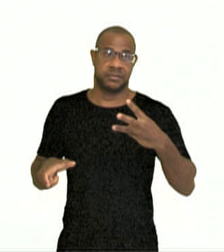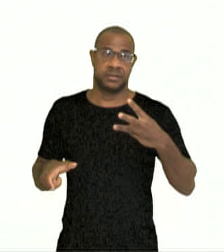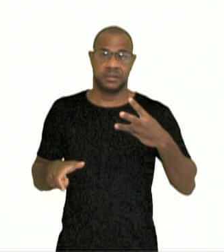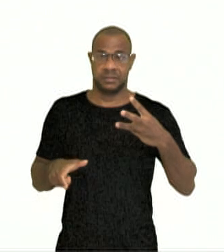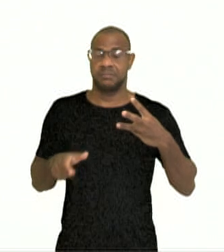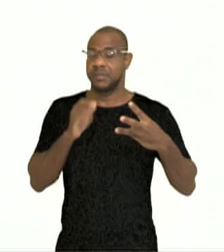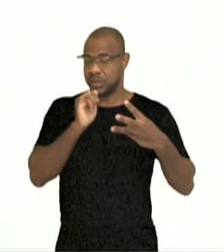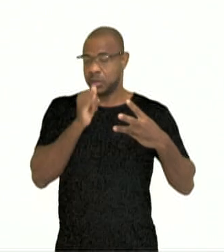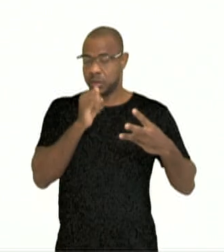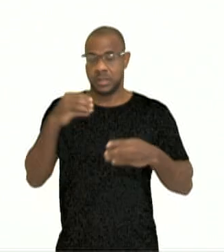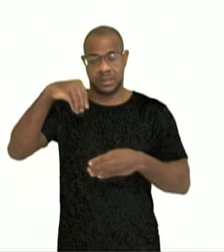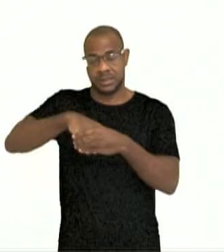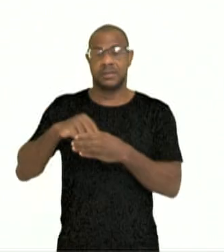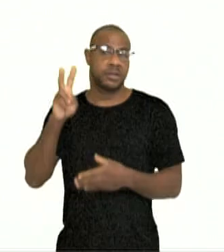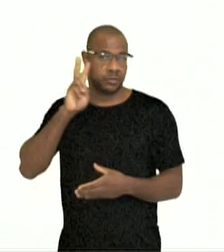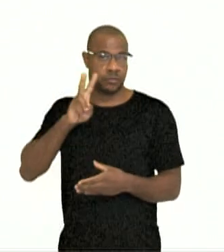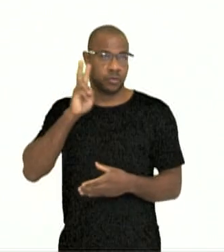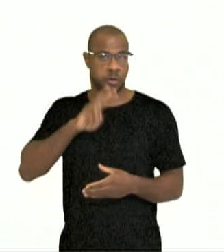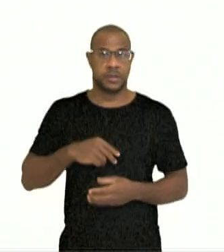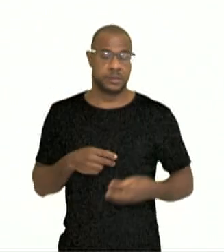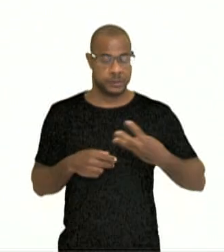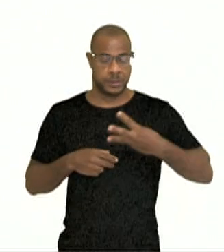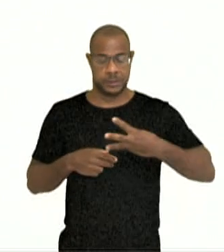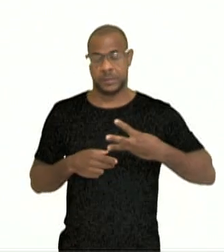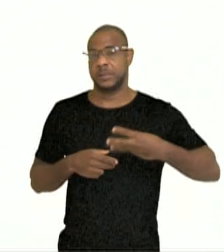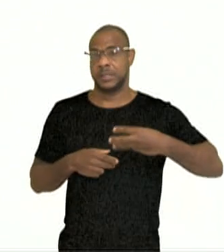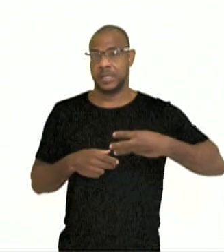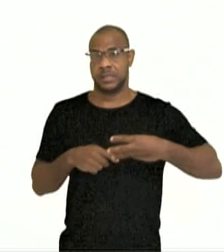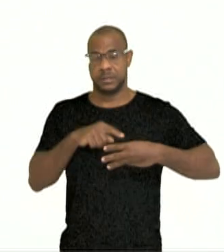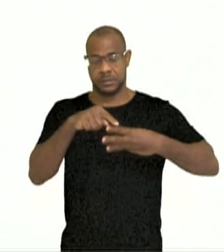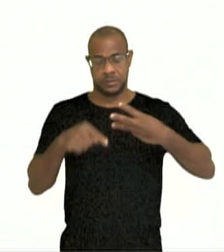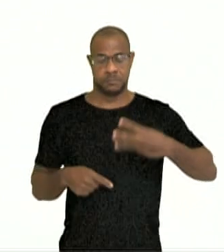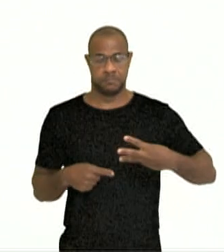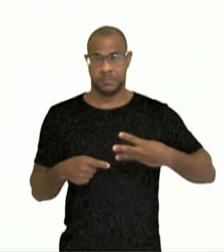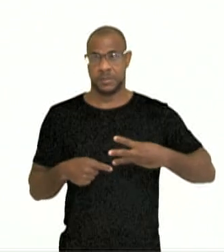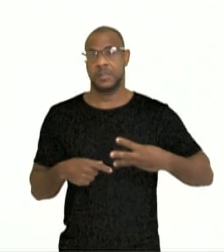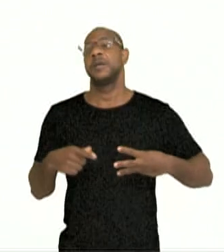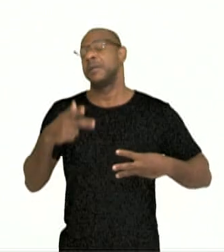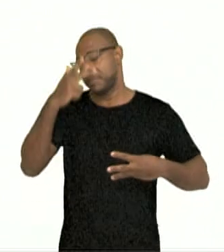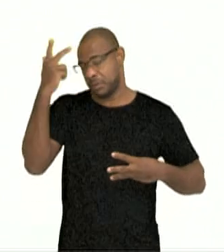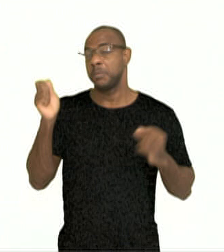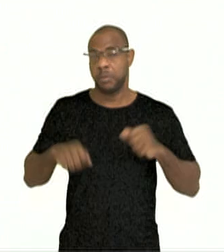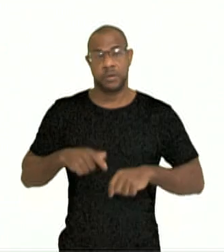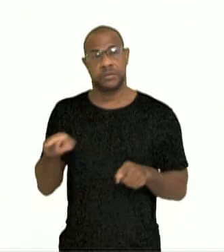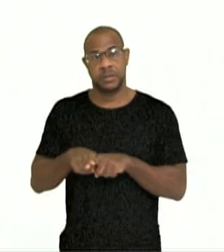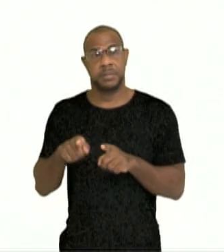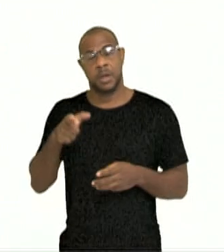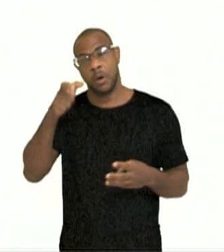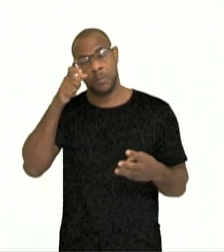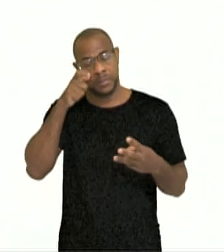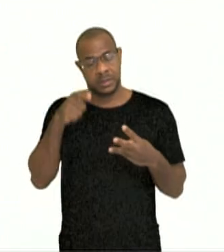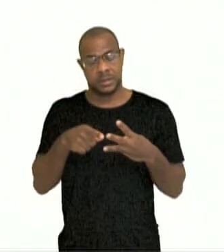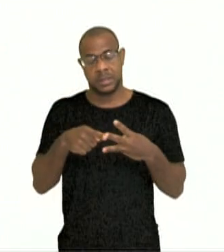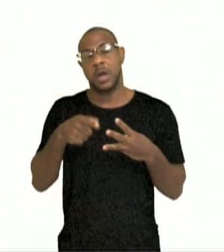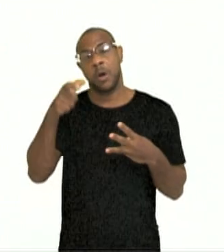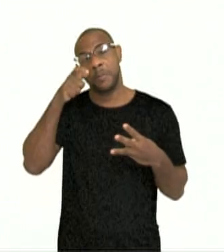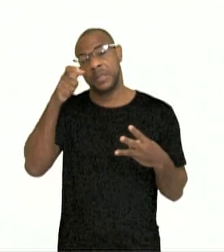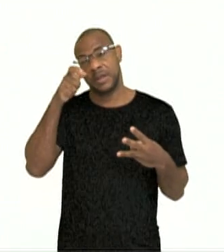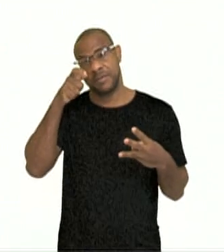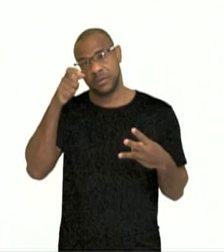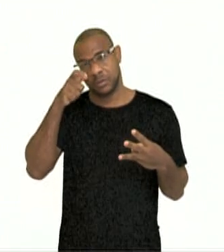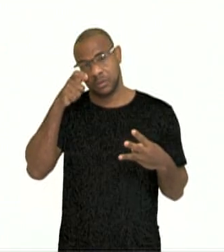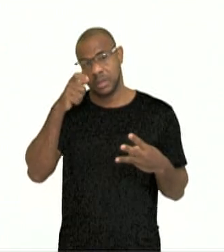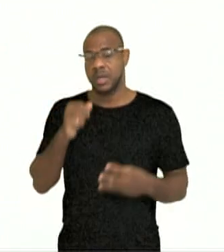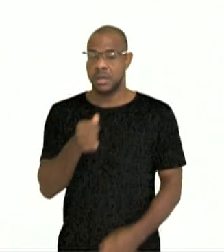geralmente contada em terceira pessoa. Ele pode vir a ser um observador, ou seja, um narrador que conta